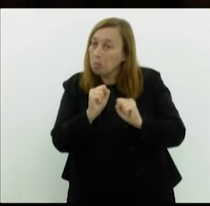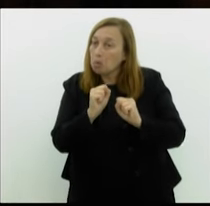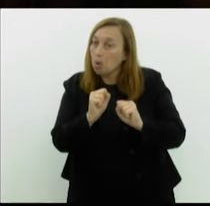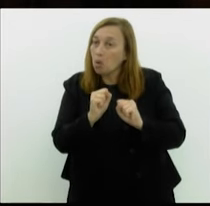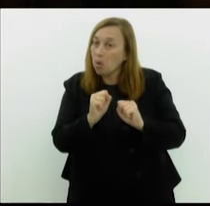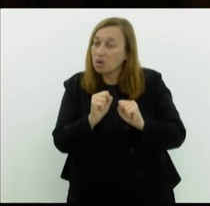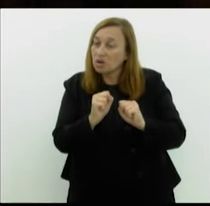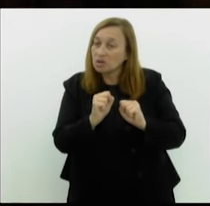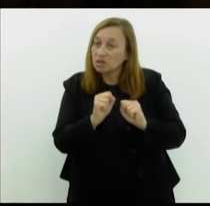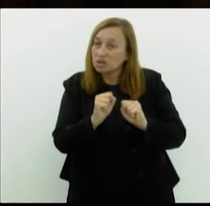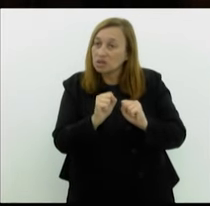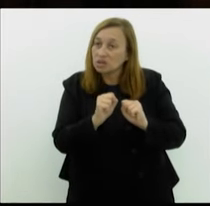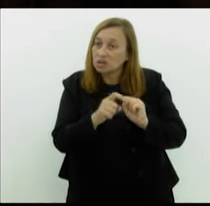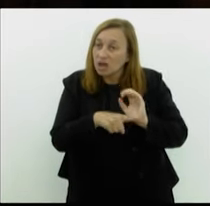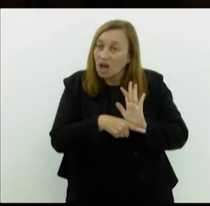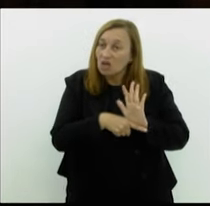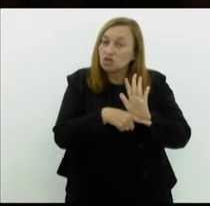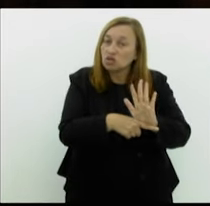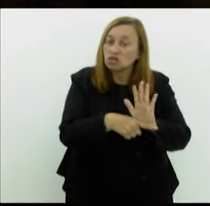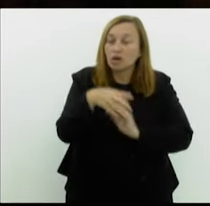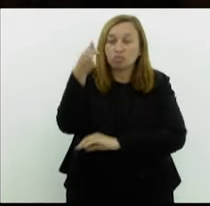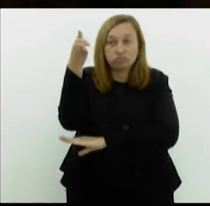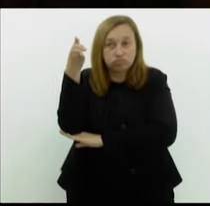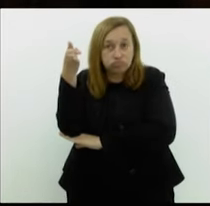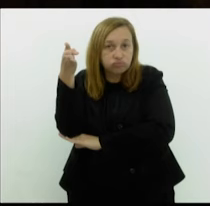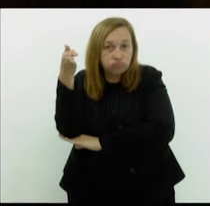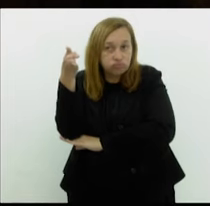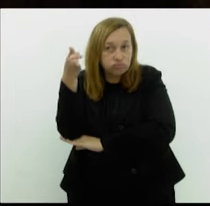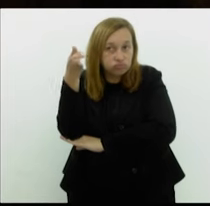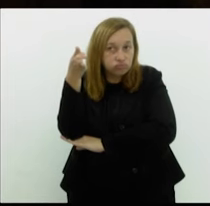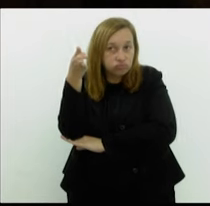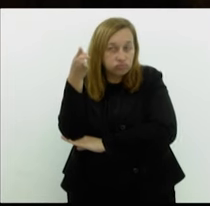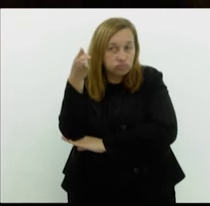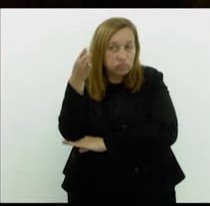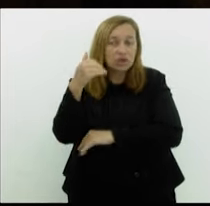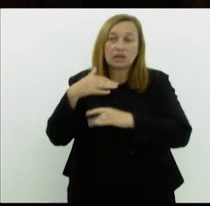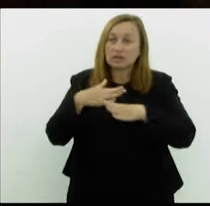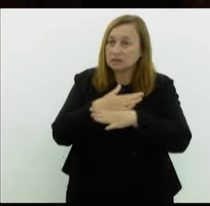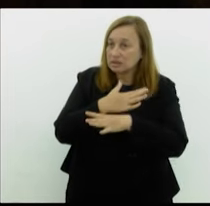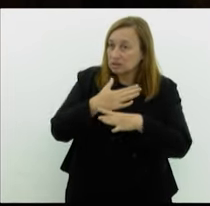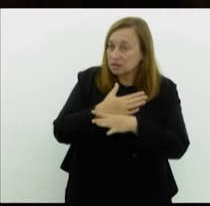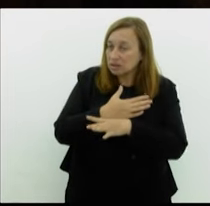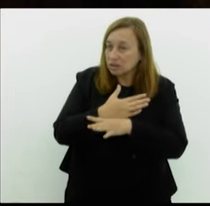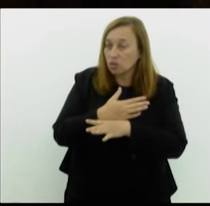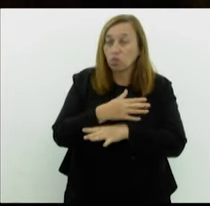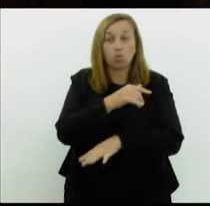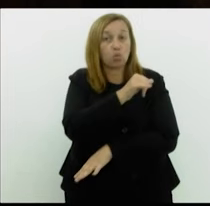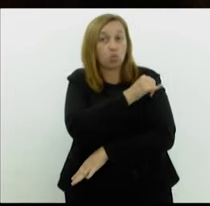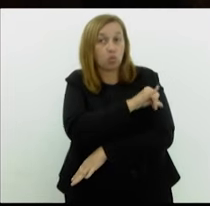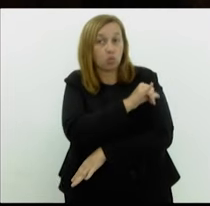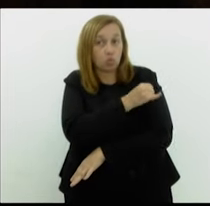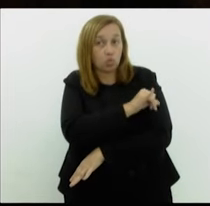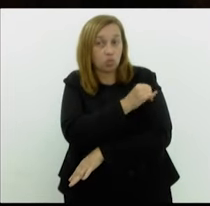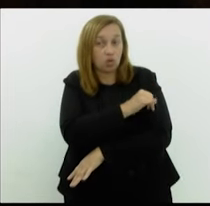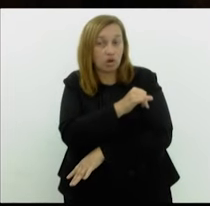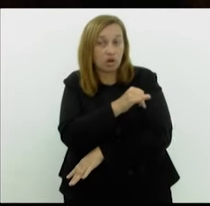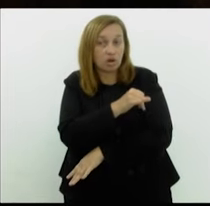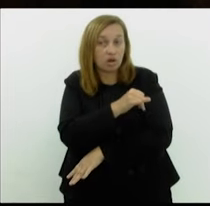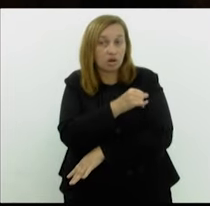para fomentar o nosso serviço hoteleiro, os serviços na nossa cidade, levar o Rio de Janeiro para o resto do